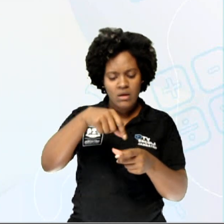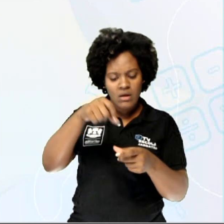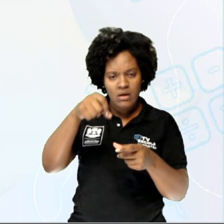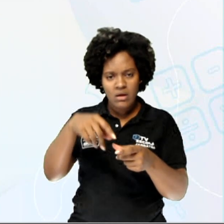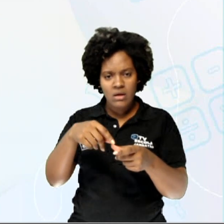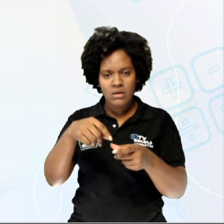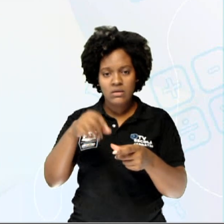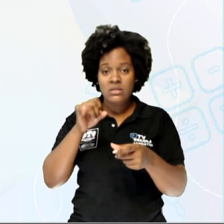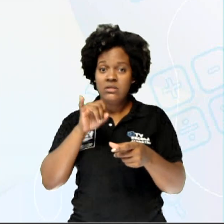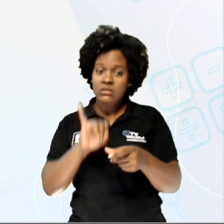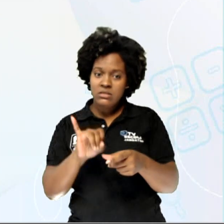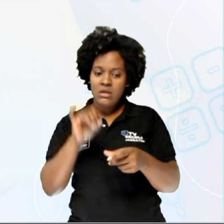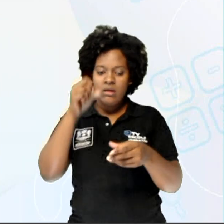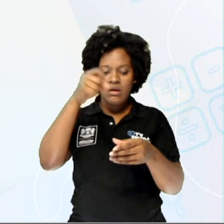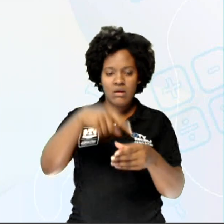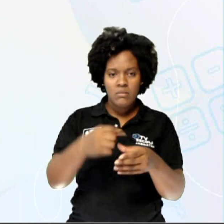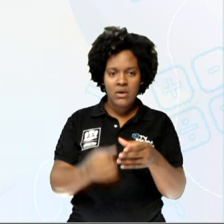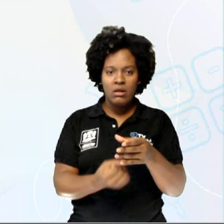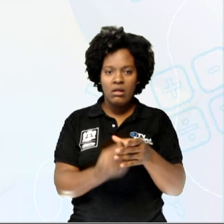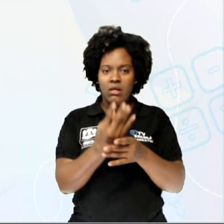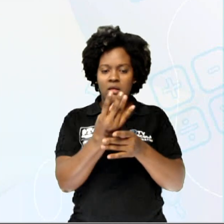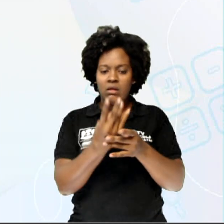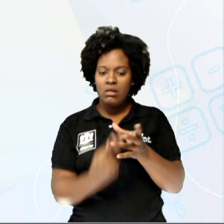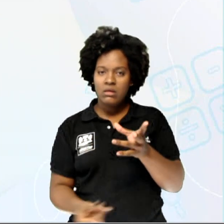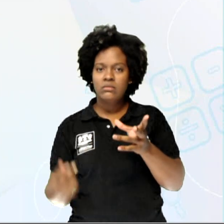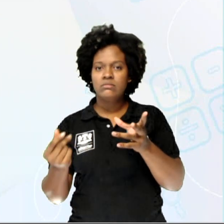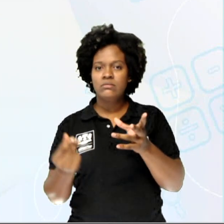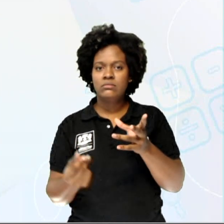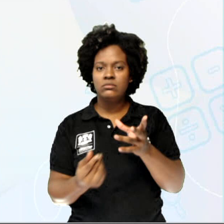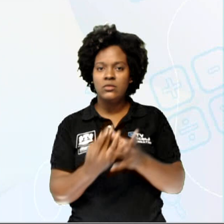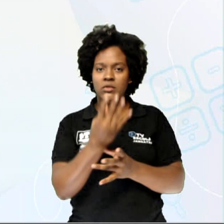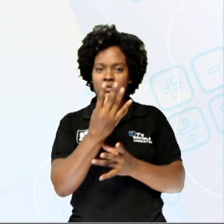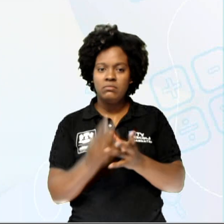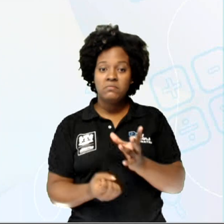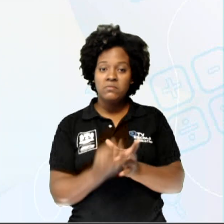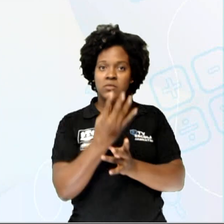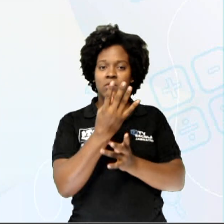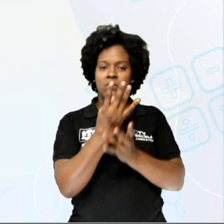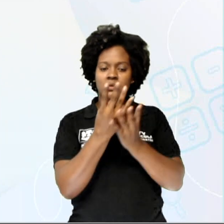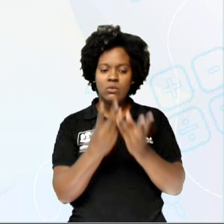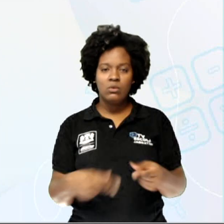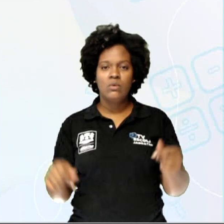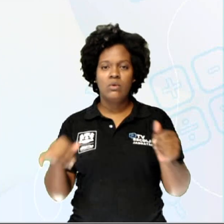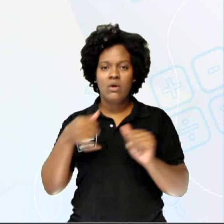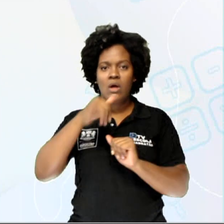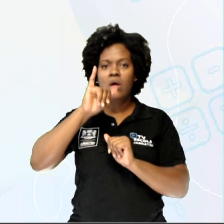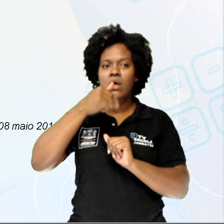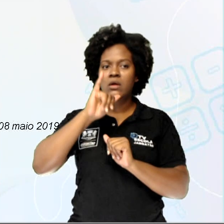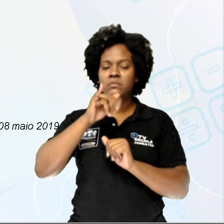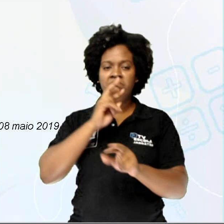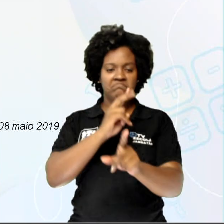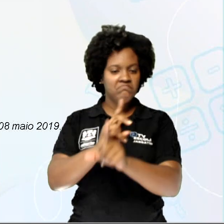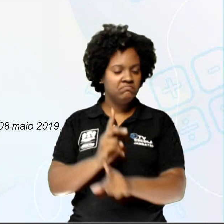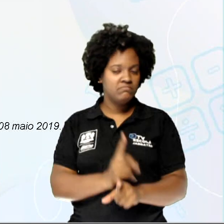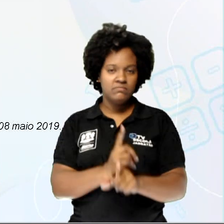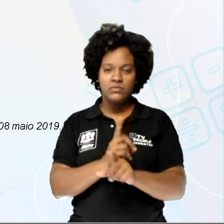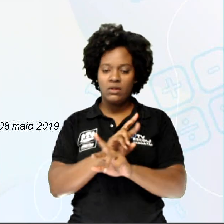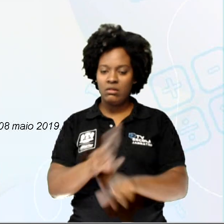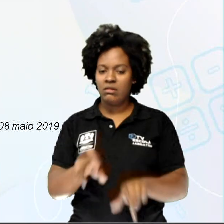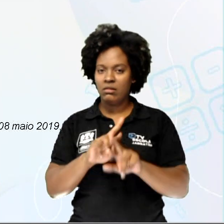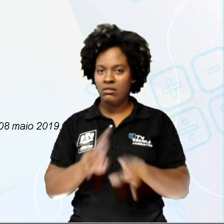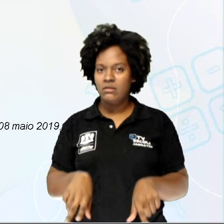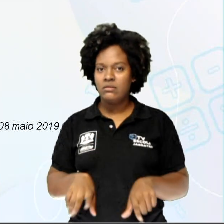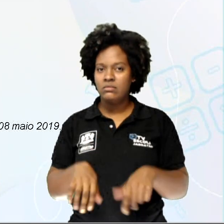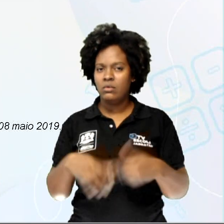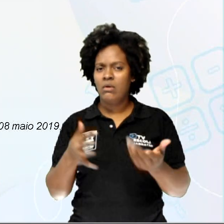E se plantar, não nasce. Se nascer, não dá. Até pinga da boa é difícil de encontrar. Cadê